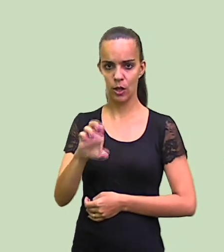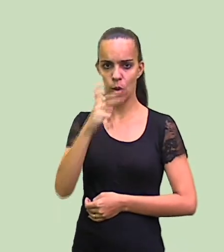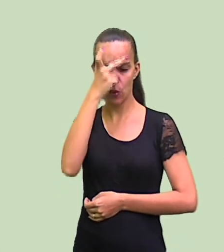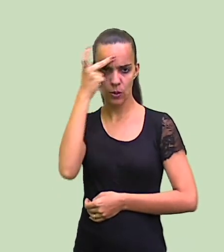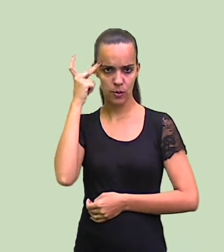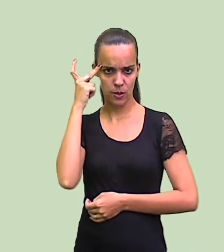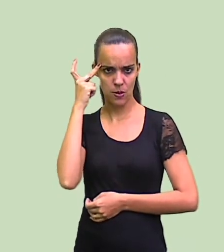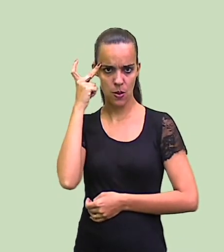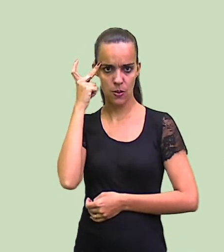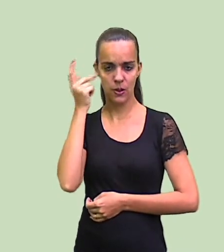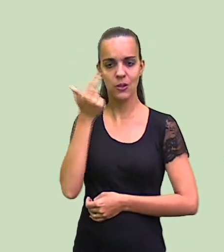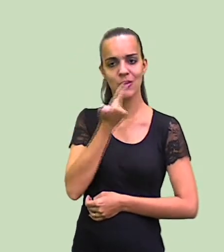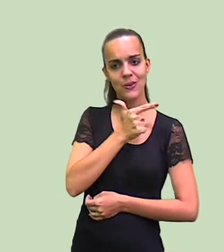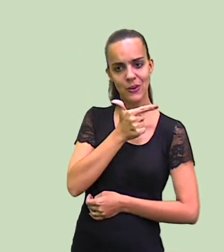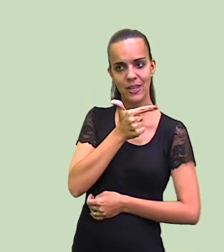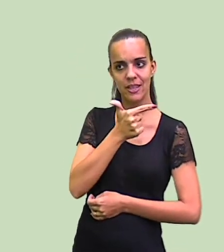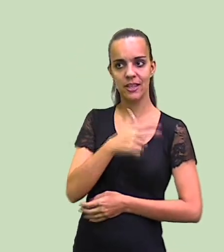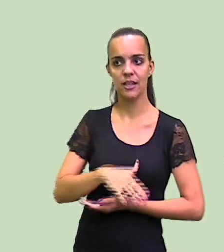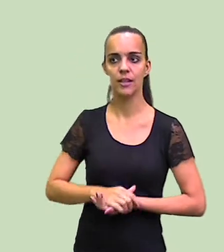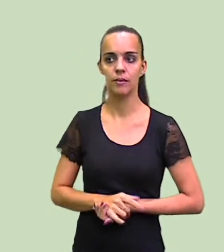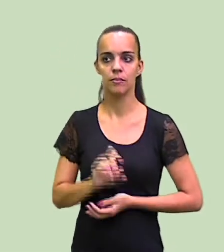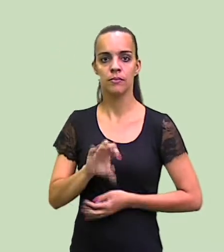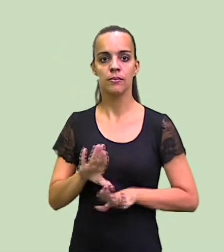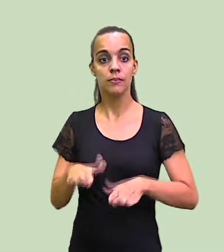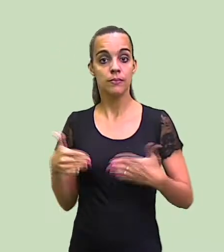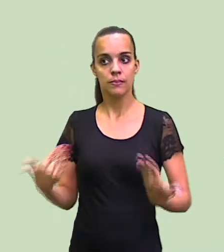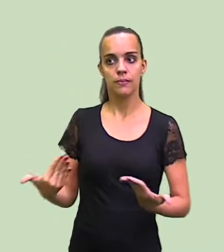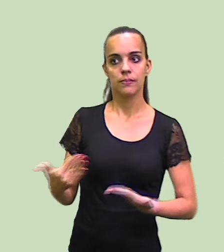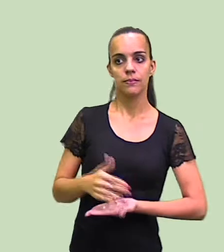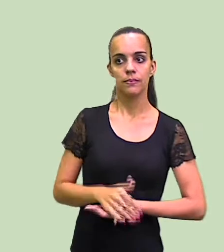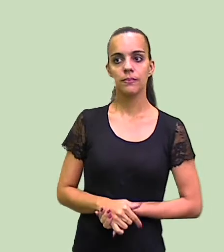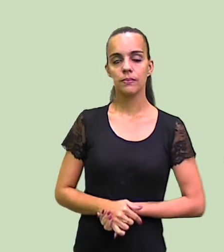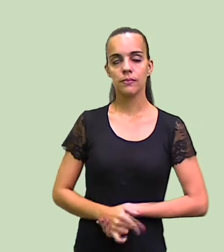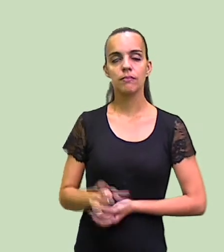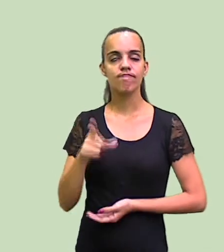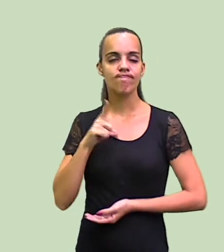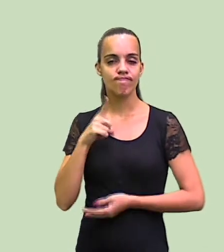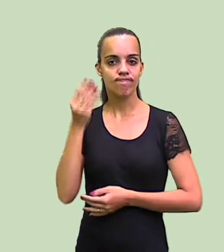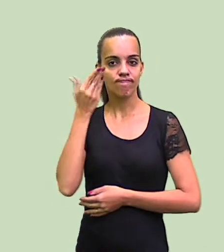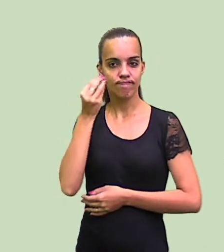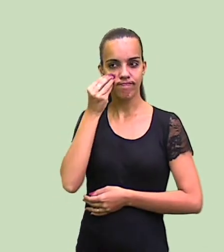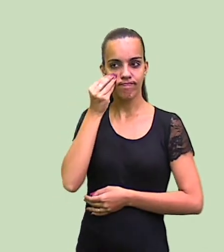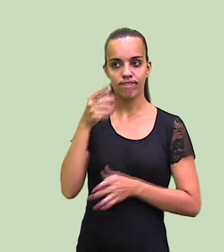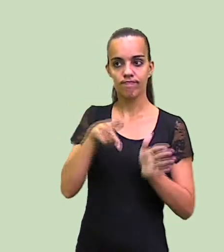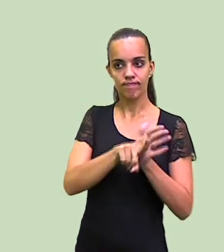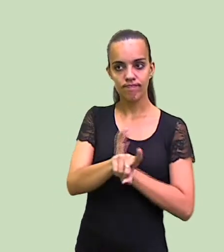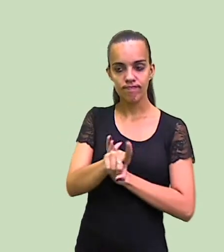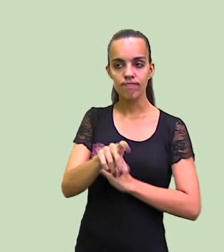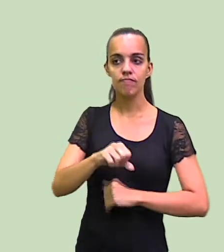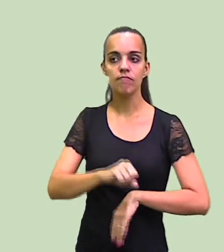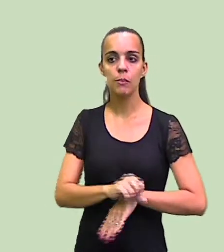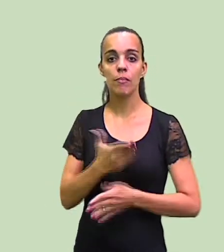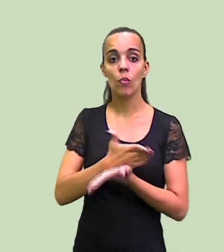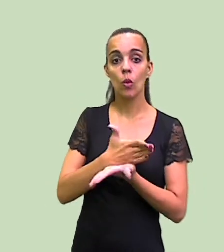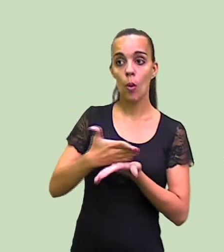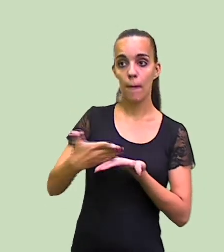sorrir? Vamos ver. Dois testes. Teste do interrogatório. Quem começa